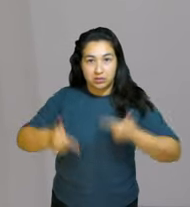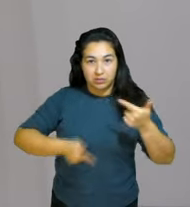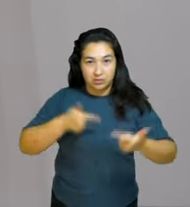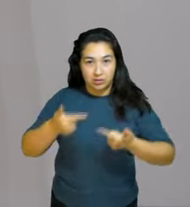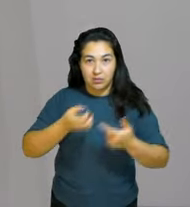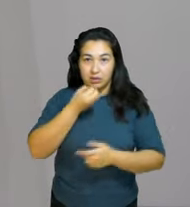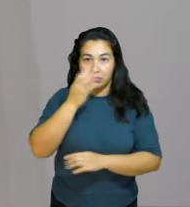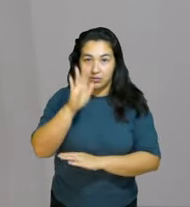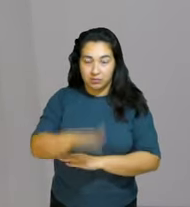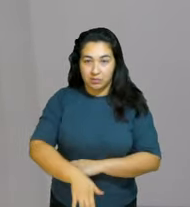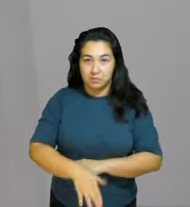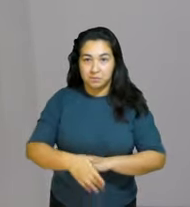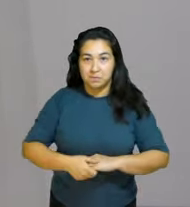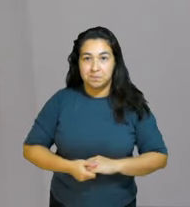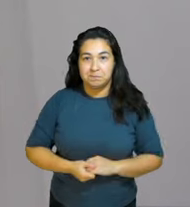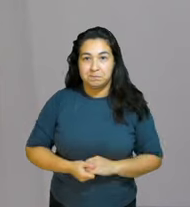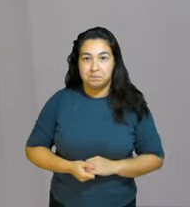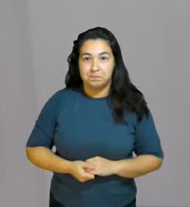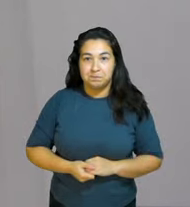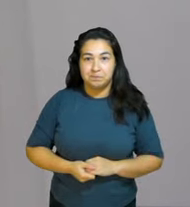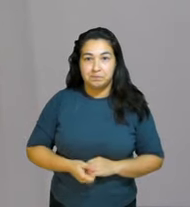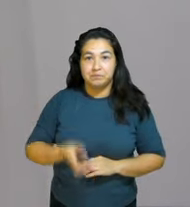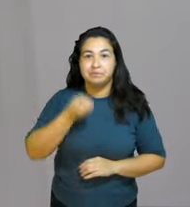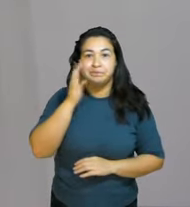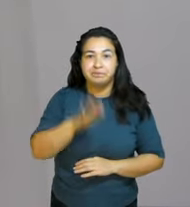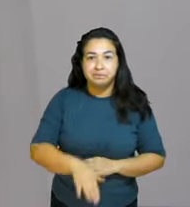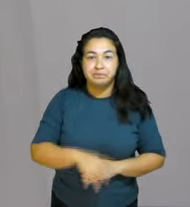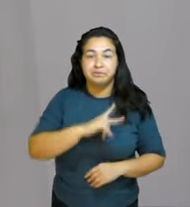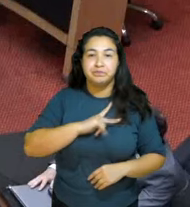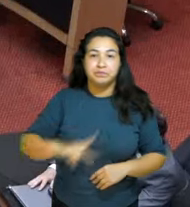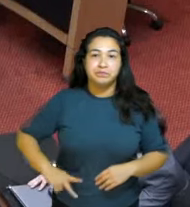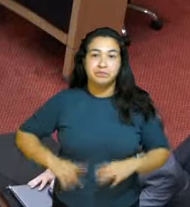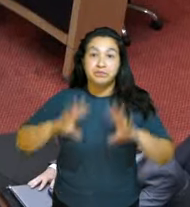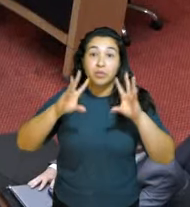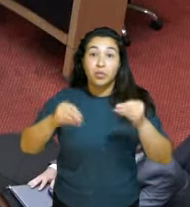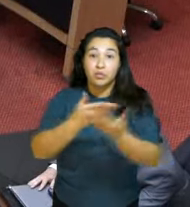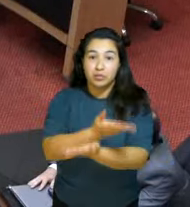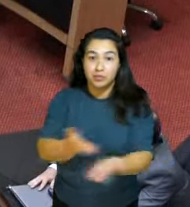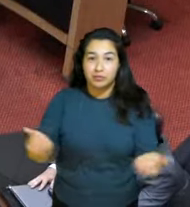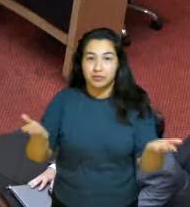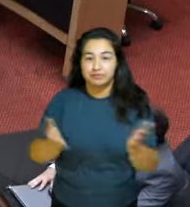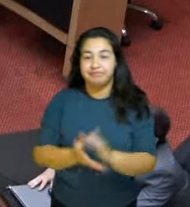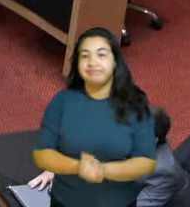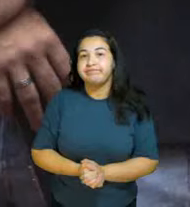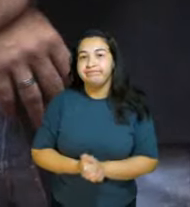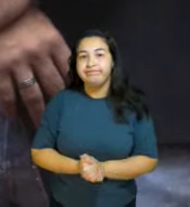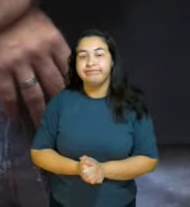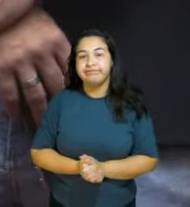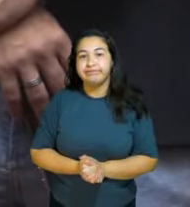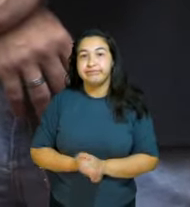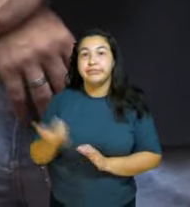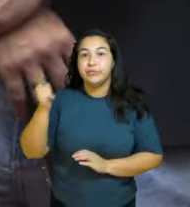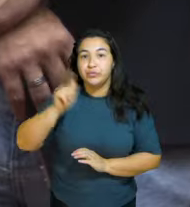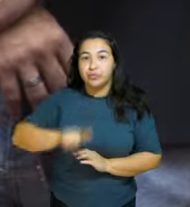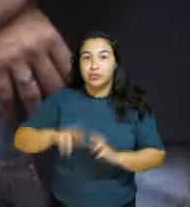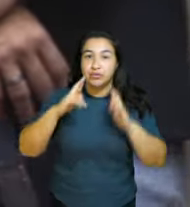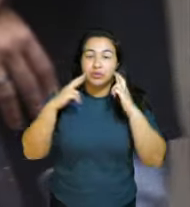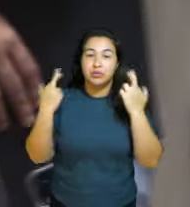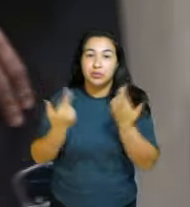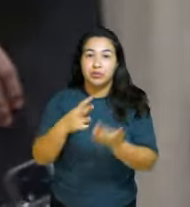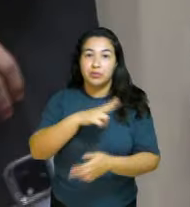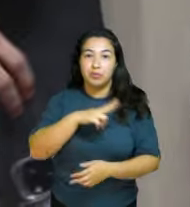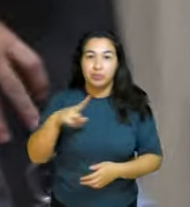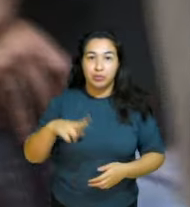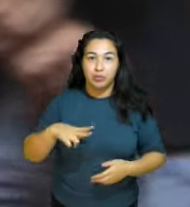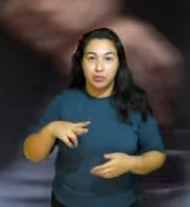tarde. Muito boa tarde, senhoras e senhores. Mais uma audiência pública da Comissão de Esportes e Lazer da